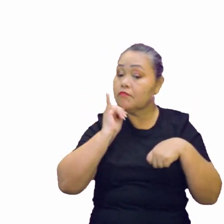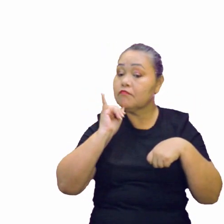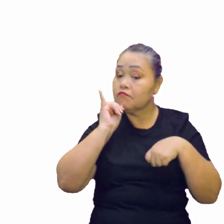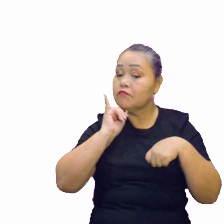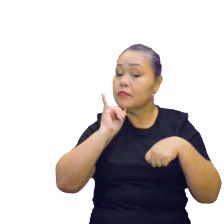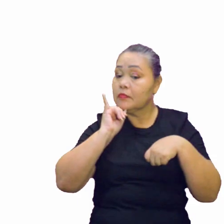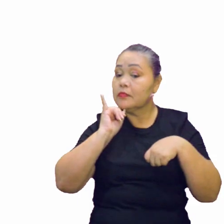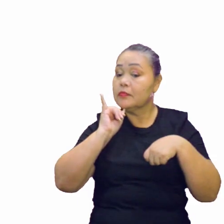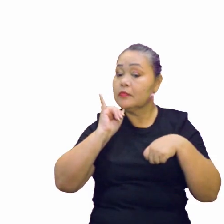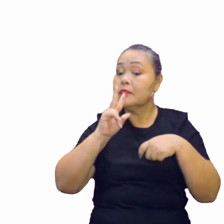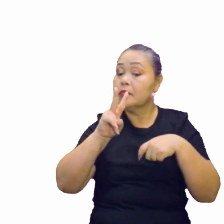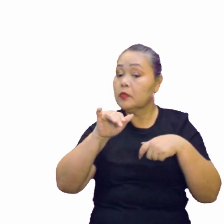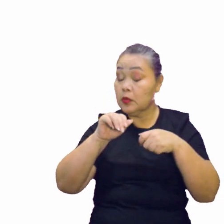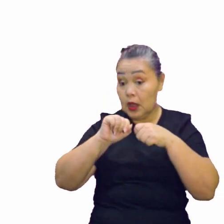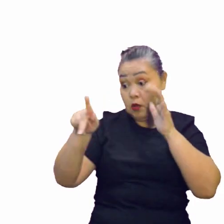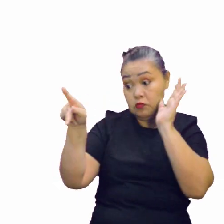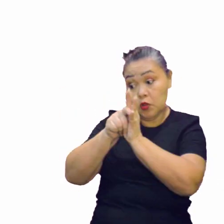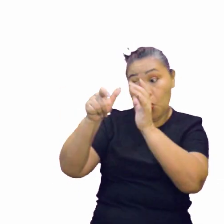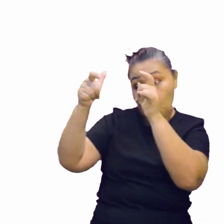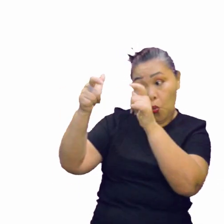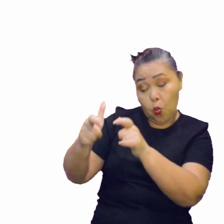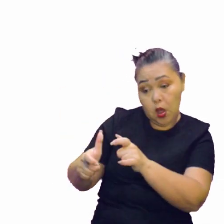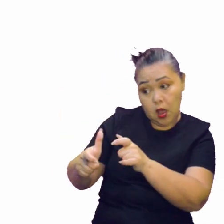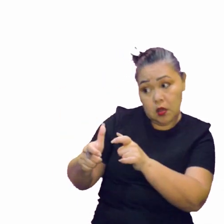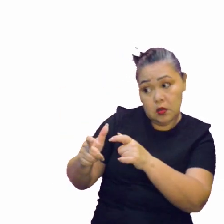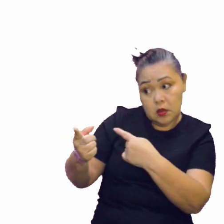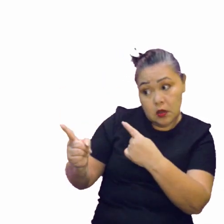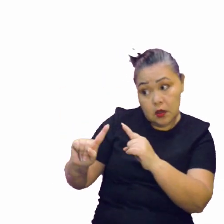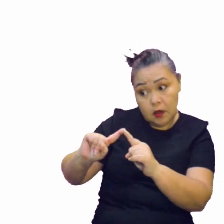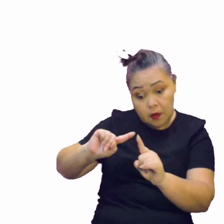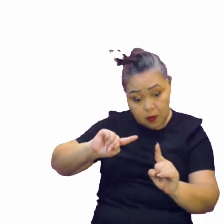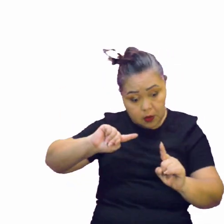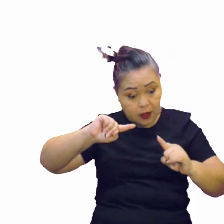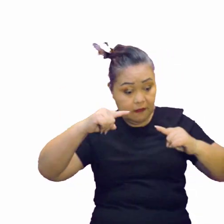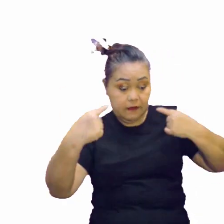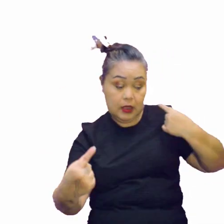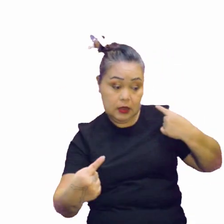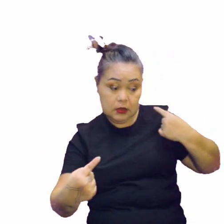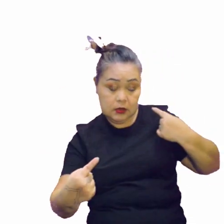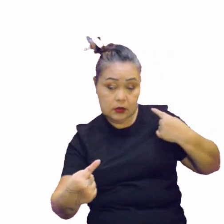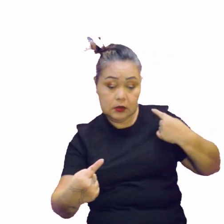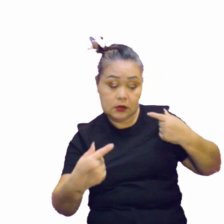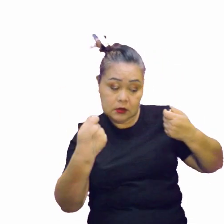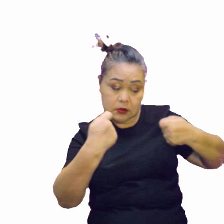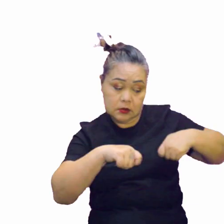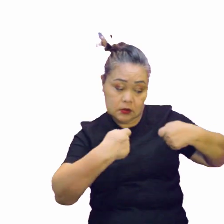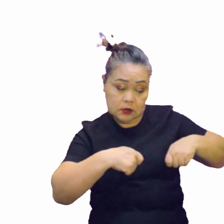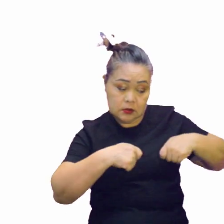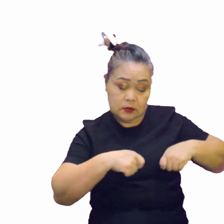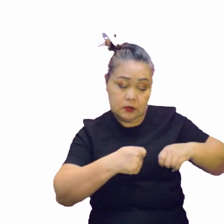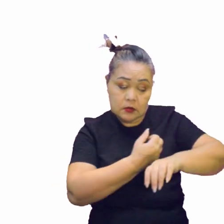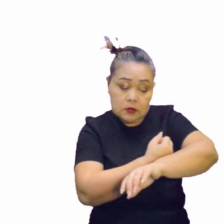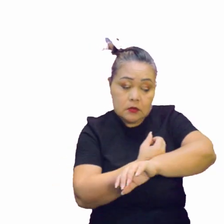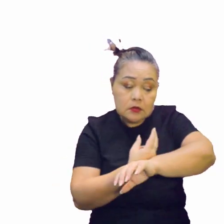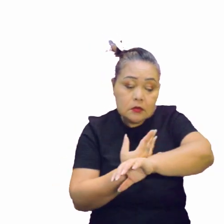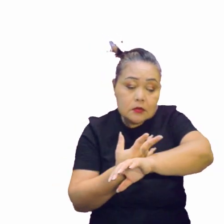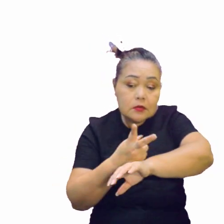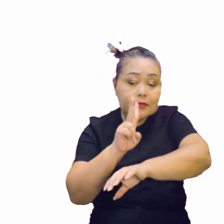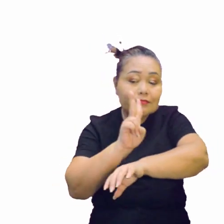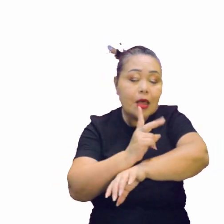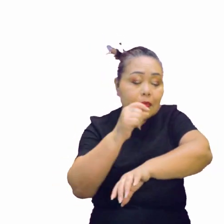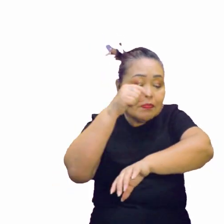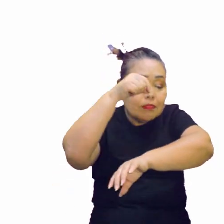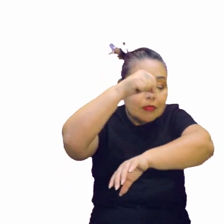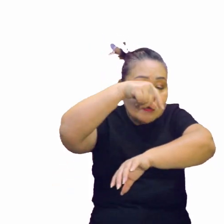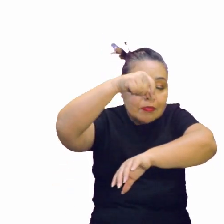vegetal nativo e inversamente proporcional às necessidades das cultivares que têm